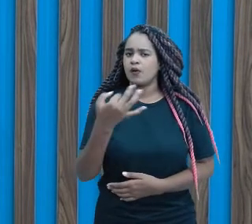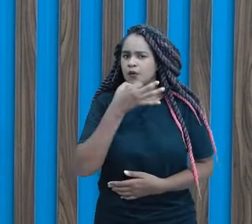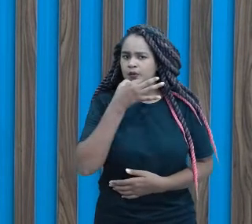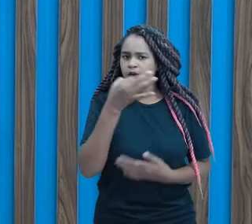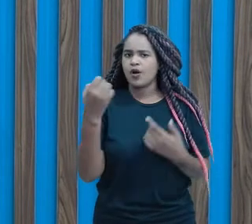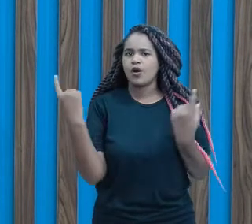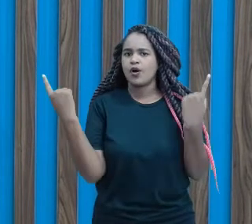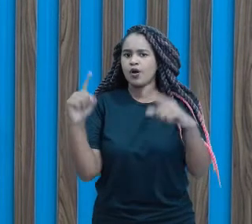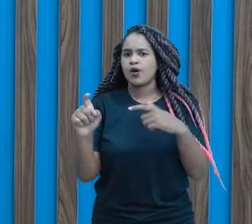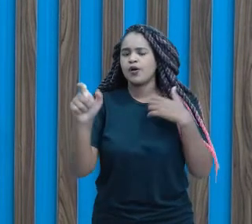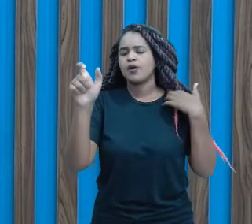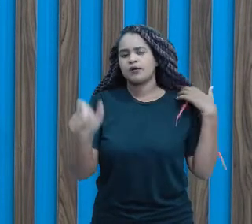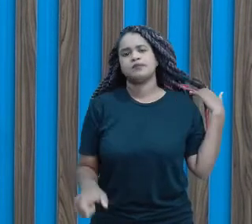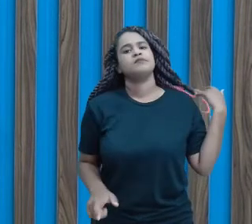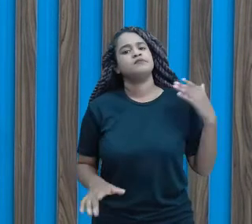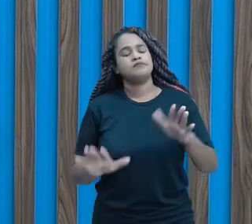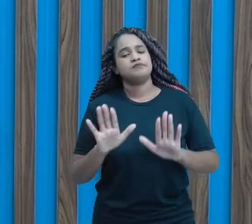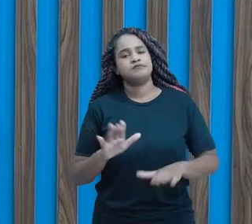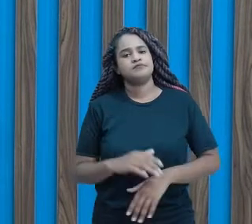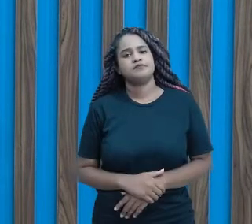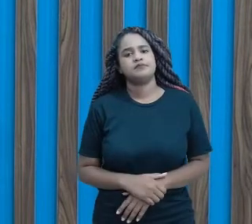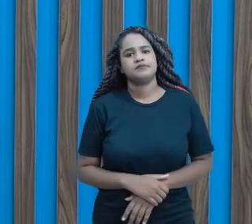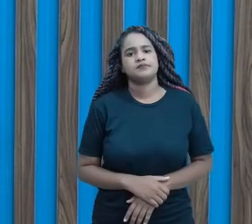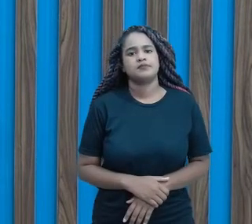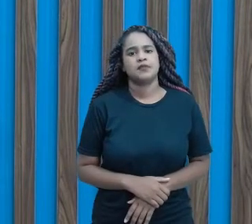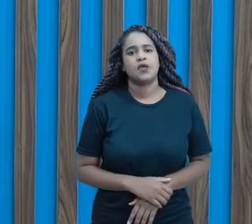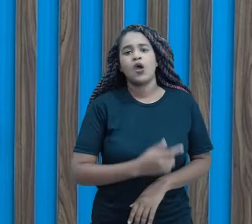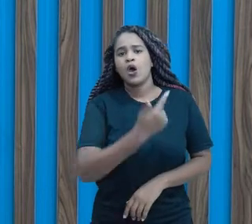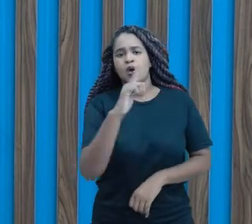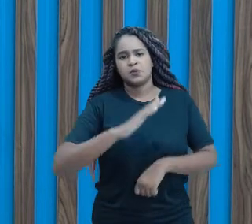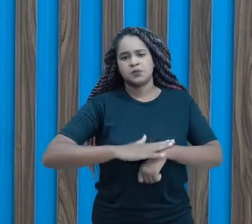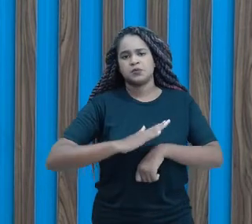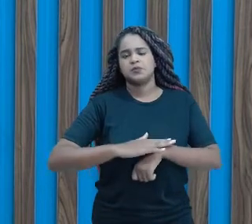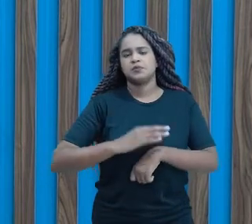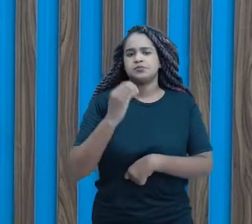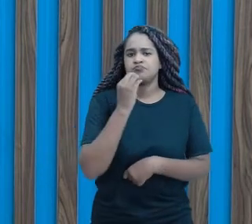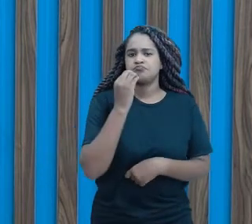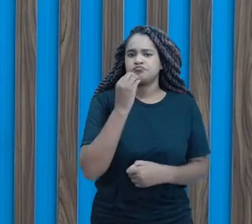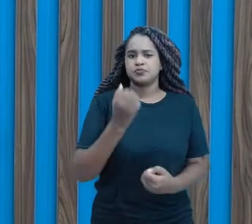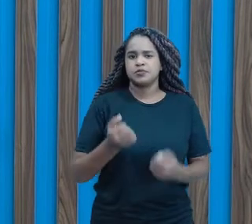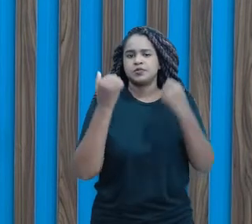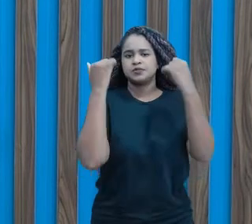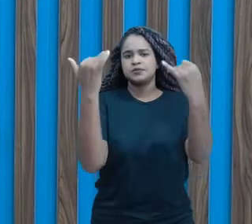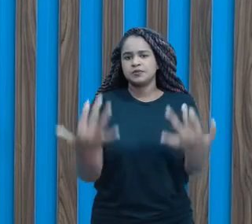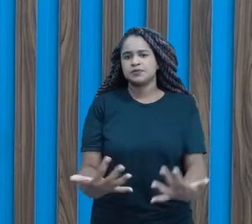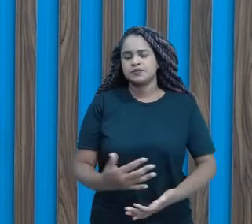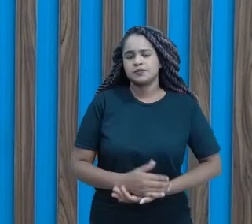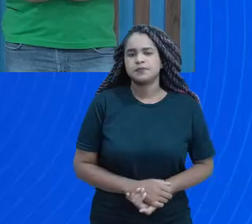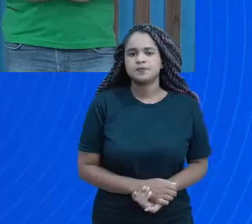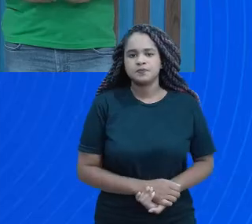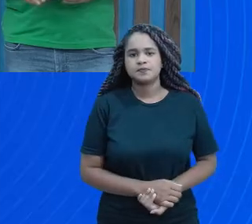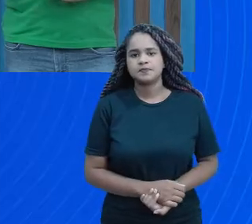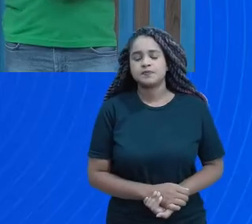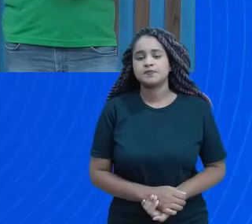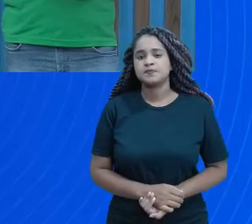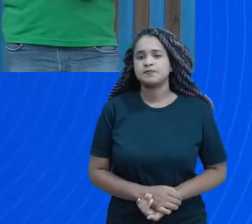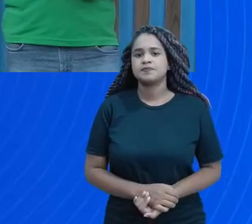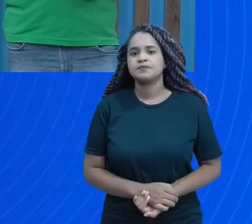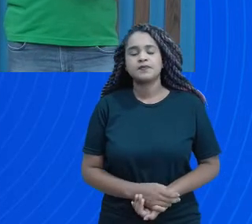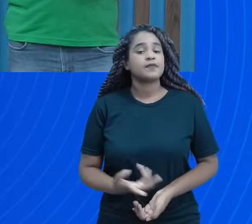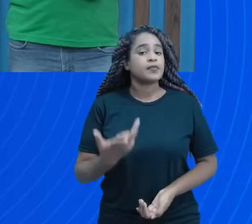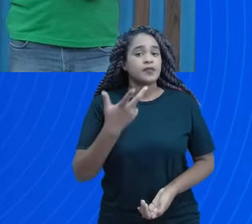ele, mas talvez em outro momento a gente possa centrar mais nisso daí. Eu quero dizer já